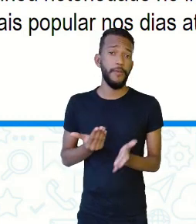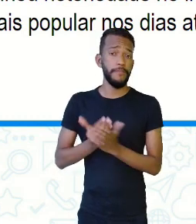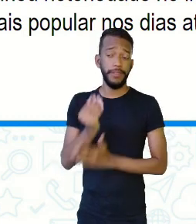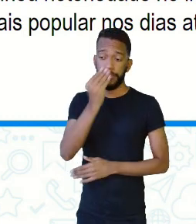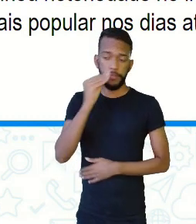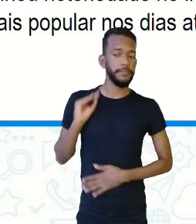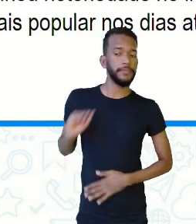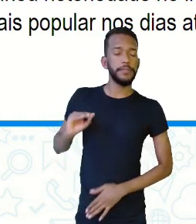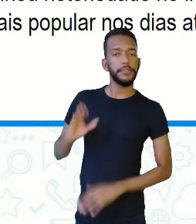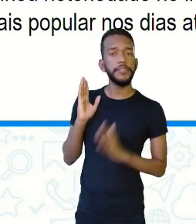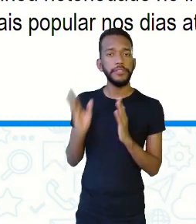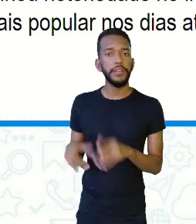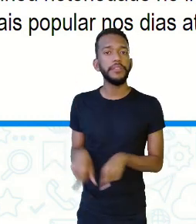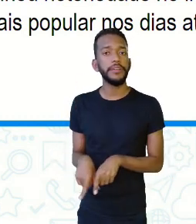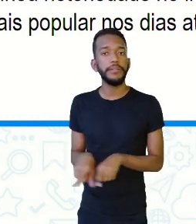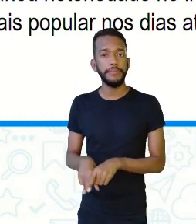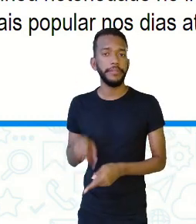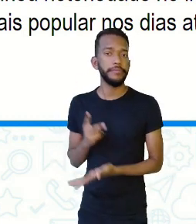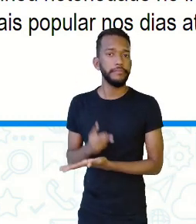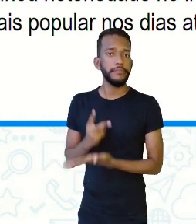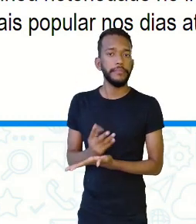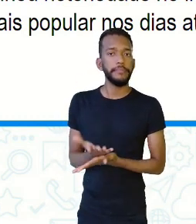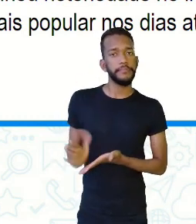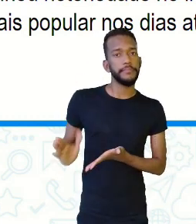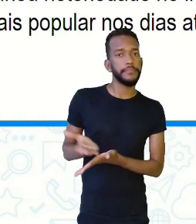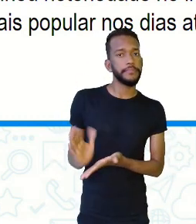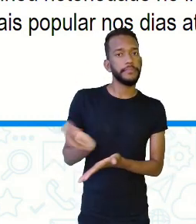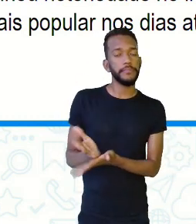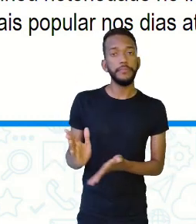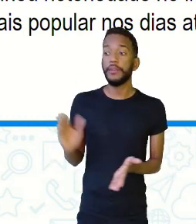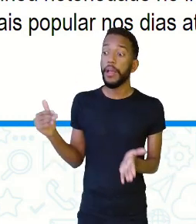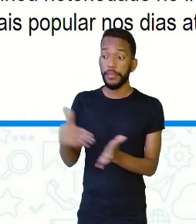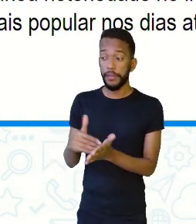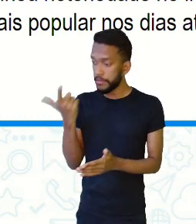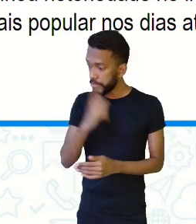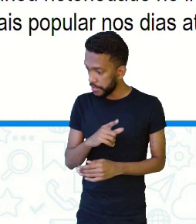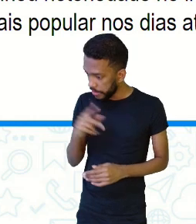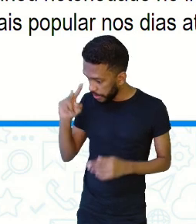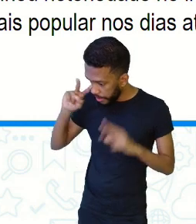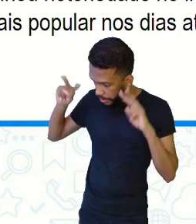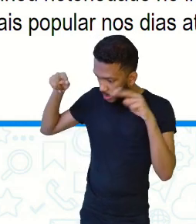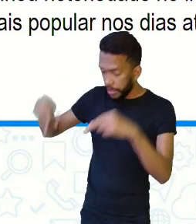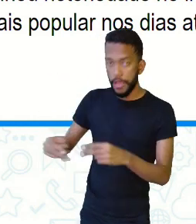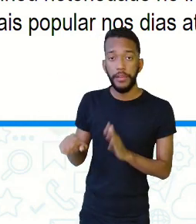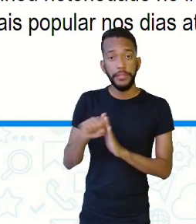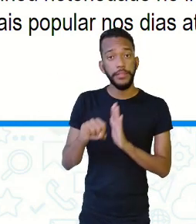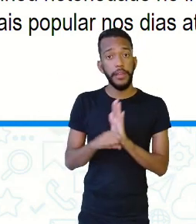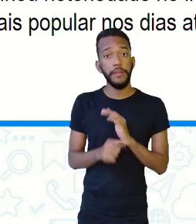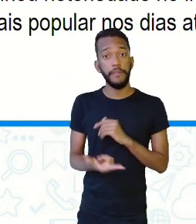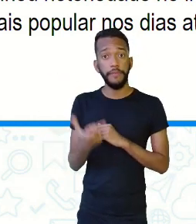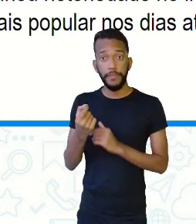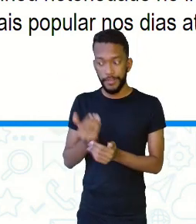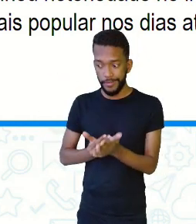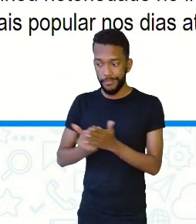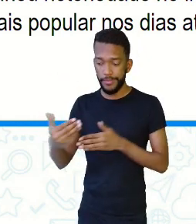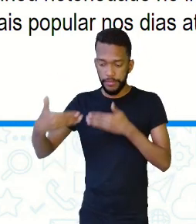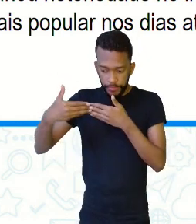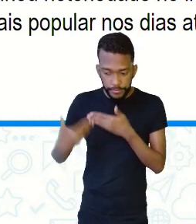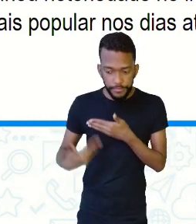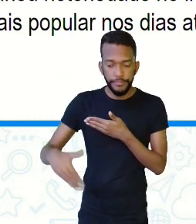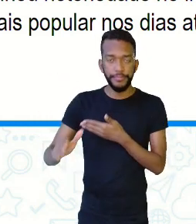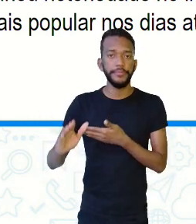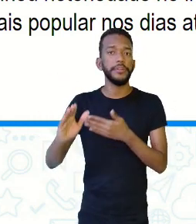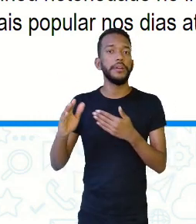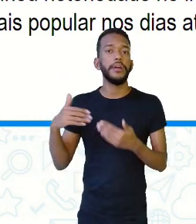e mantida na marginalidade, até que ganhou notoriedade no início do século XX e se tornou